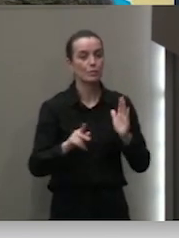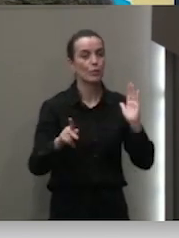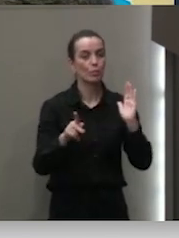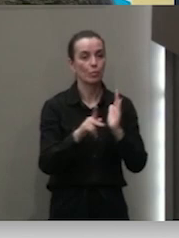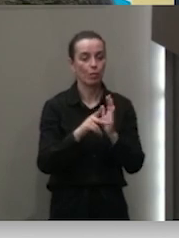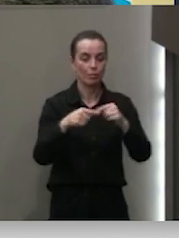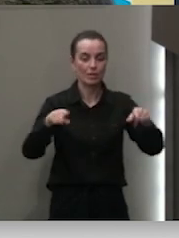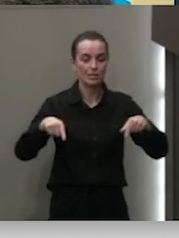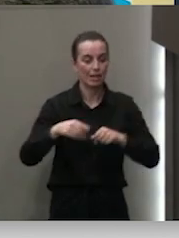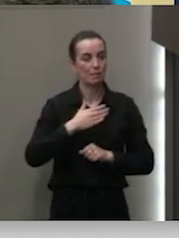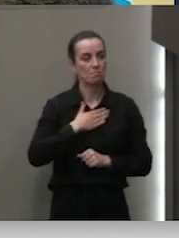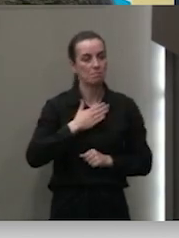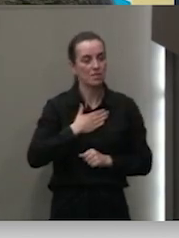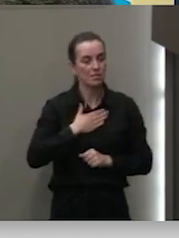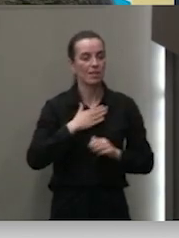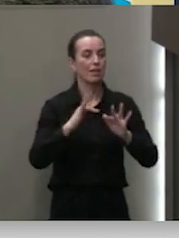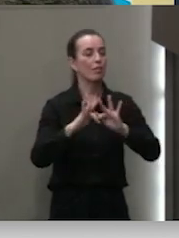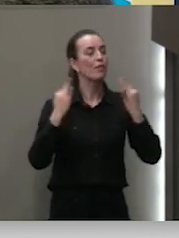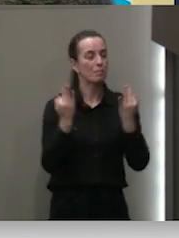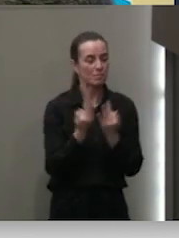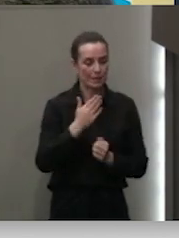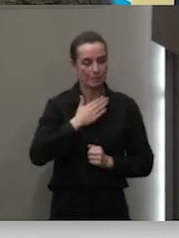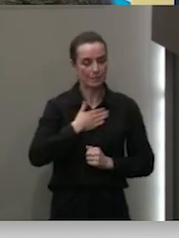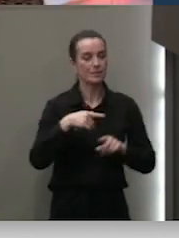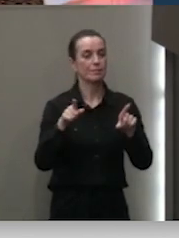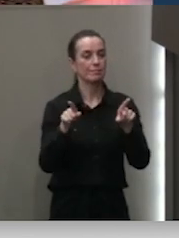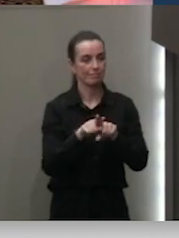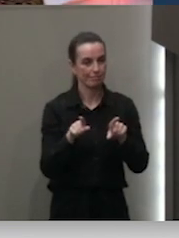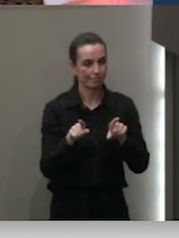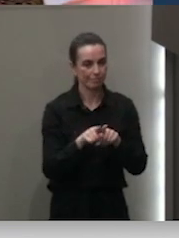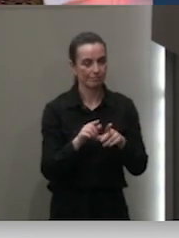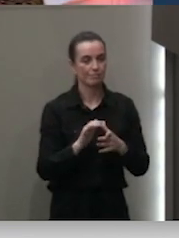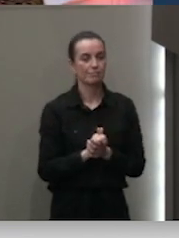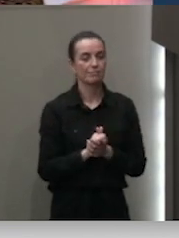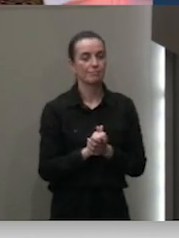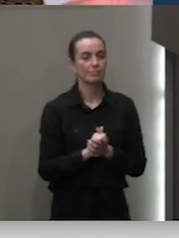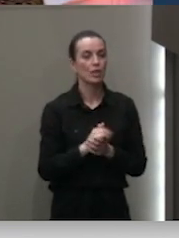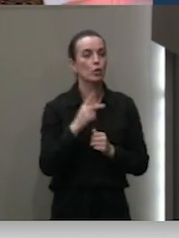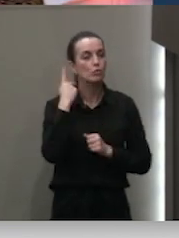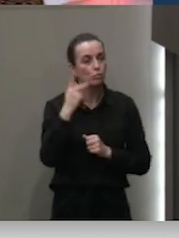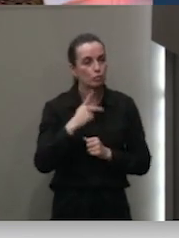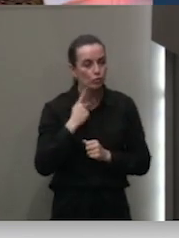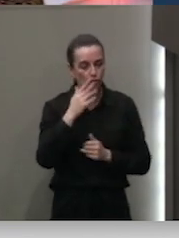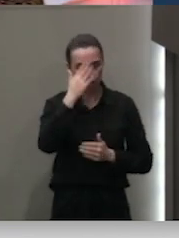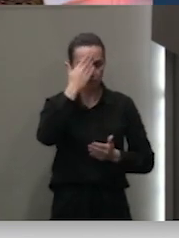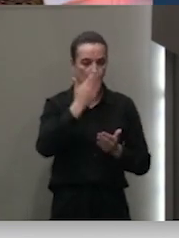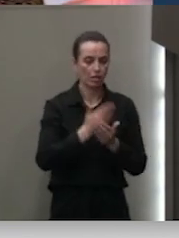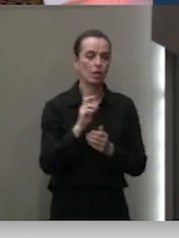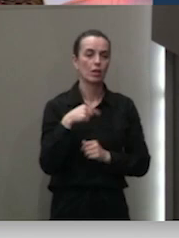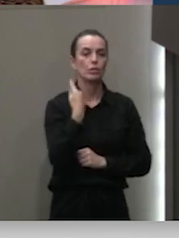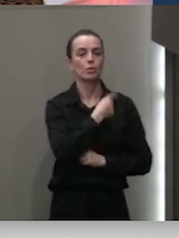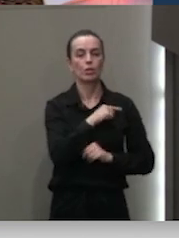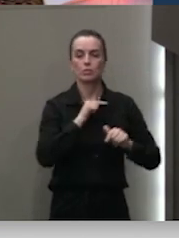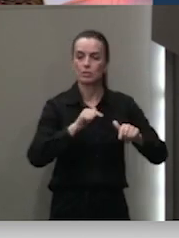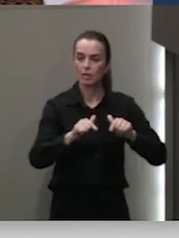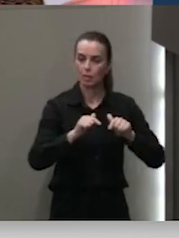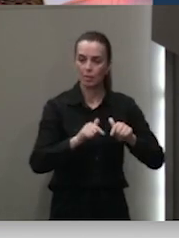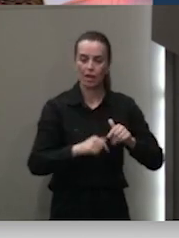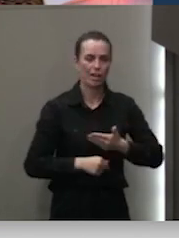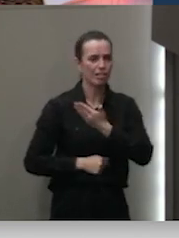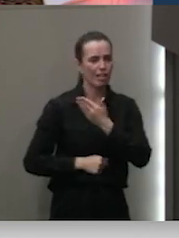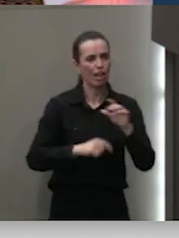eh a minha família também e os políticos que confiaram na gente tá aqui o rin tá O